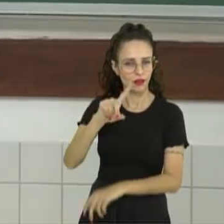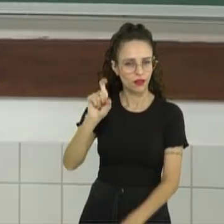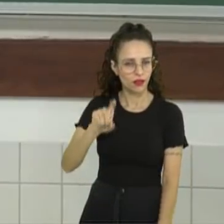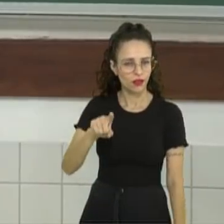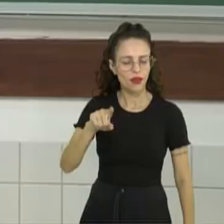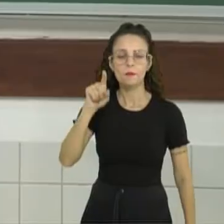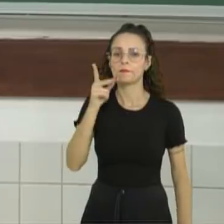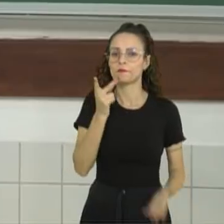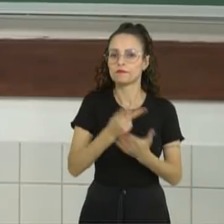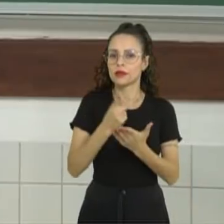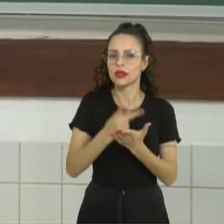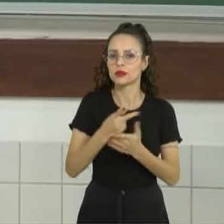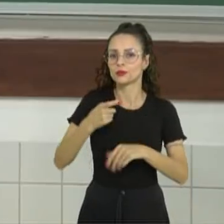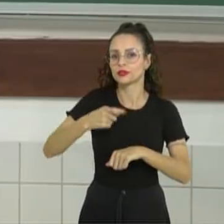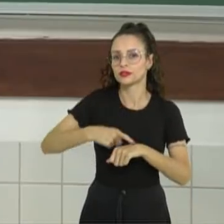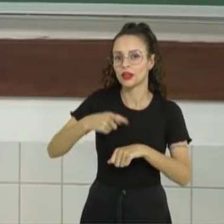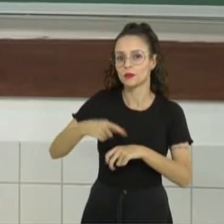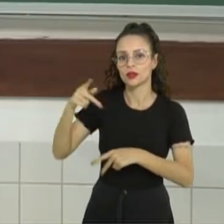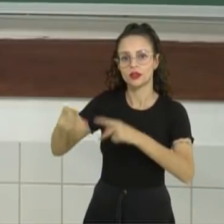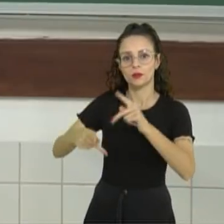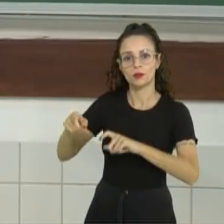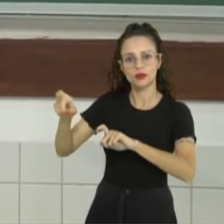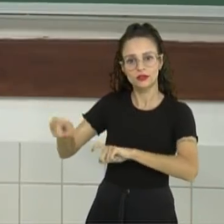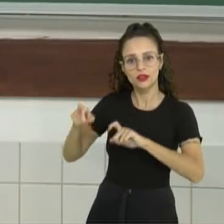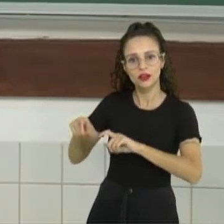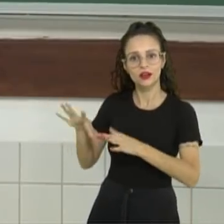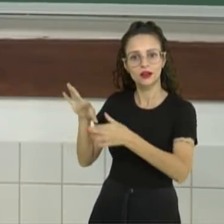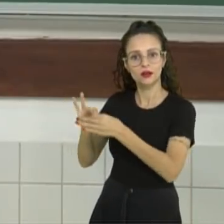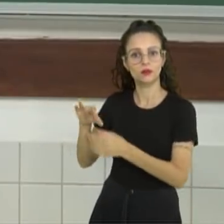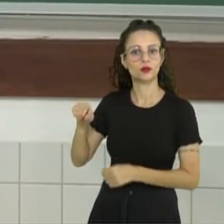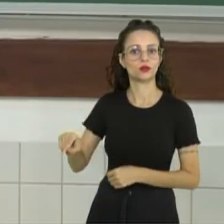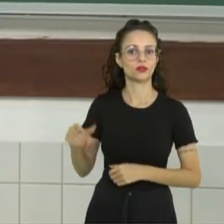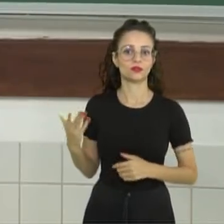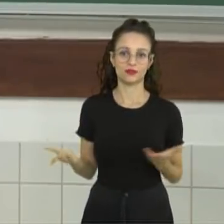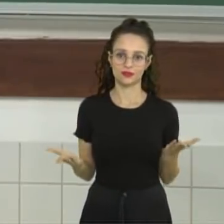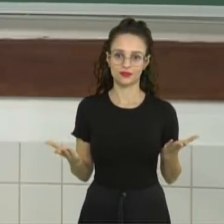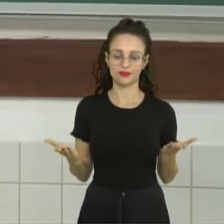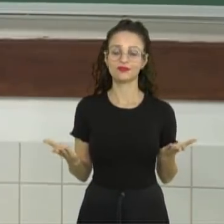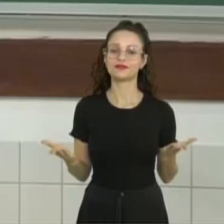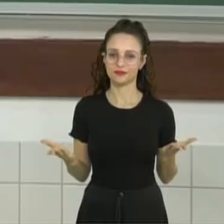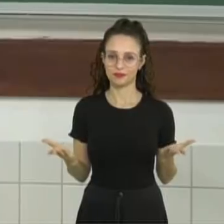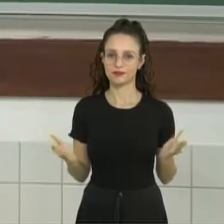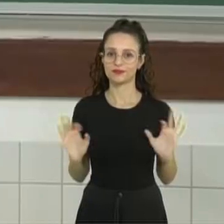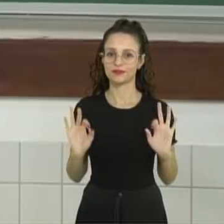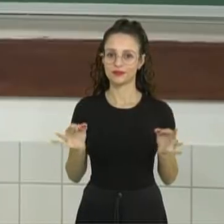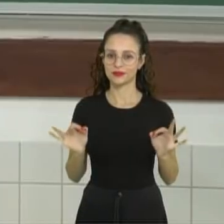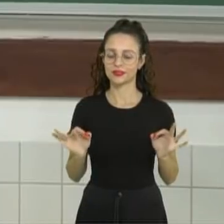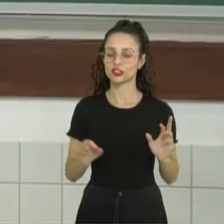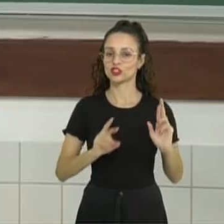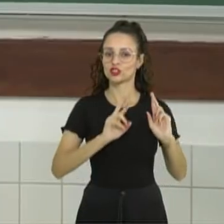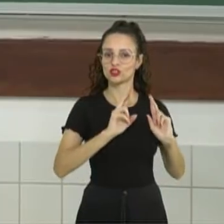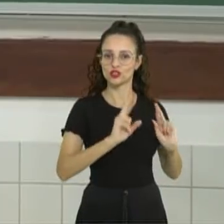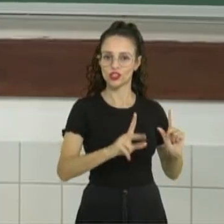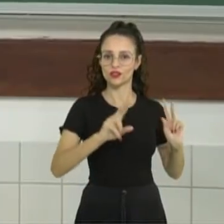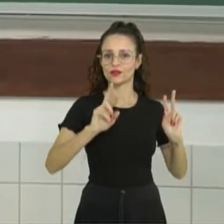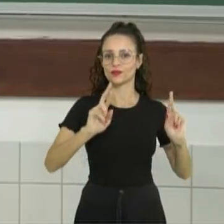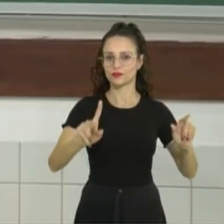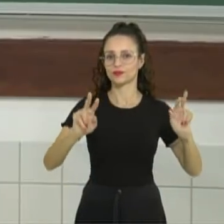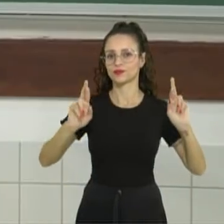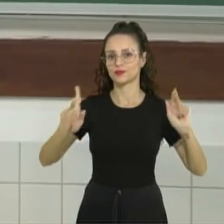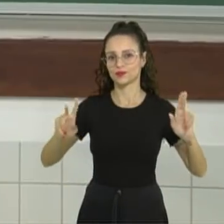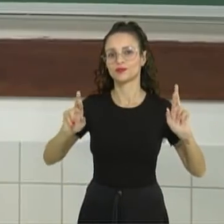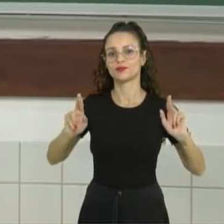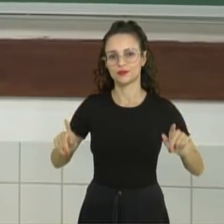tempo da população do campo ligado às agriculturas? Exatamente. Cada espaço